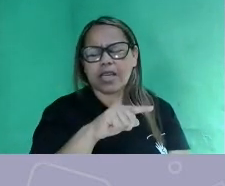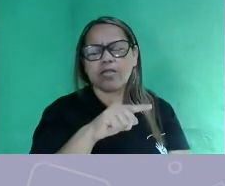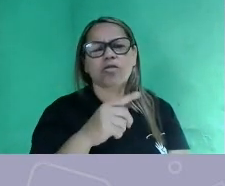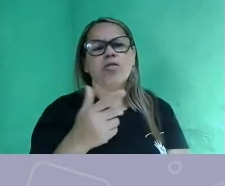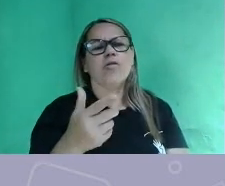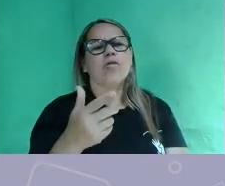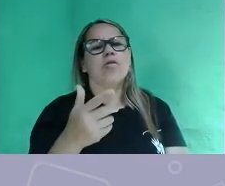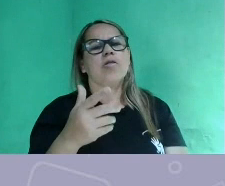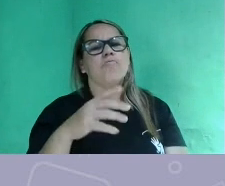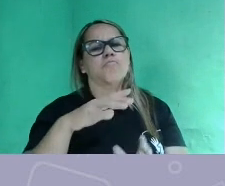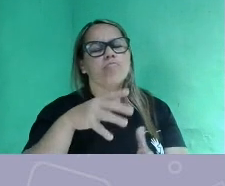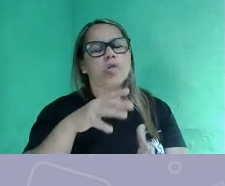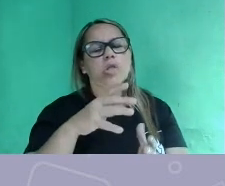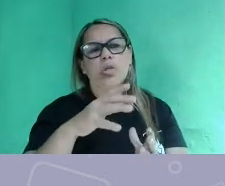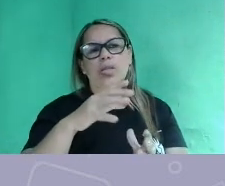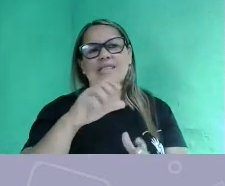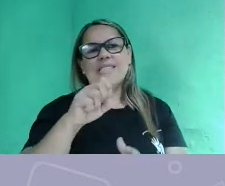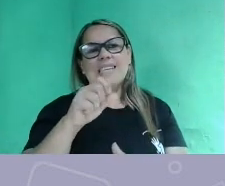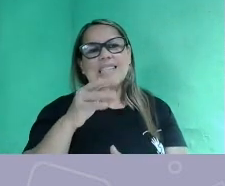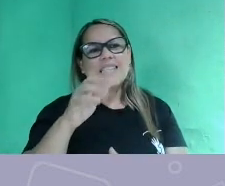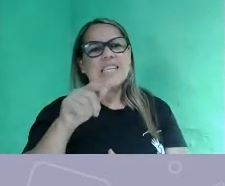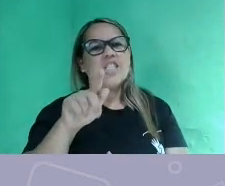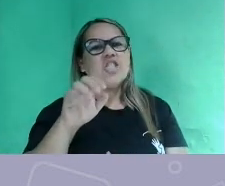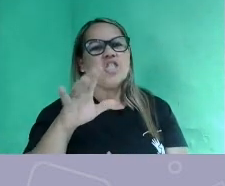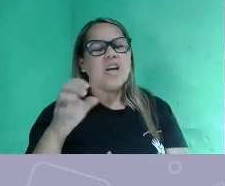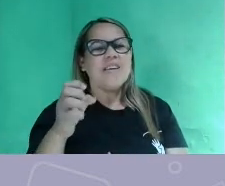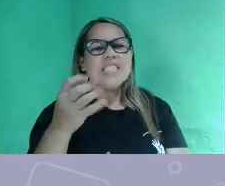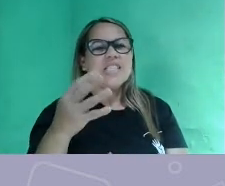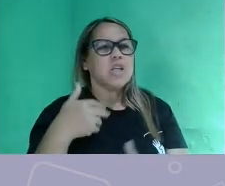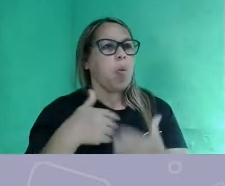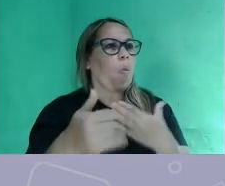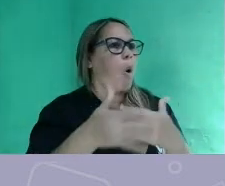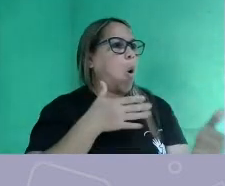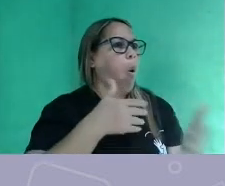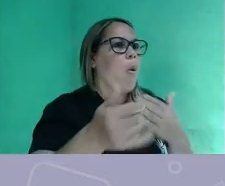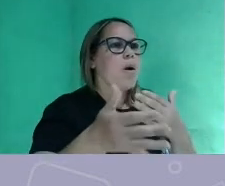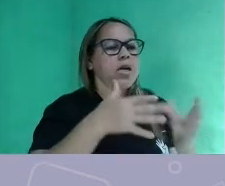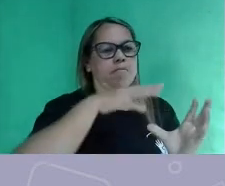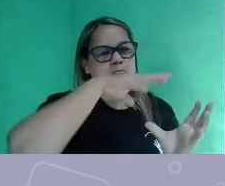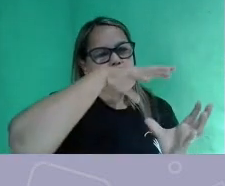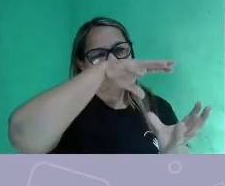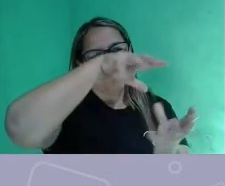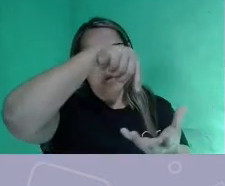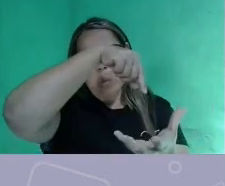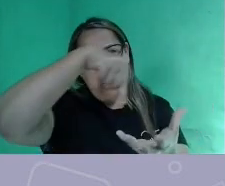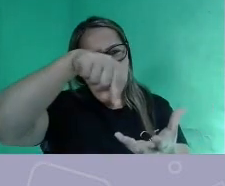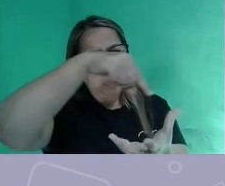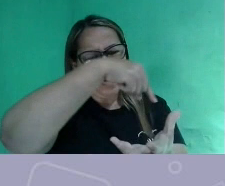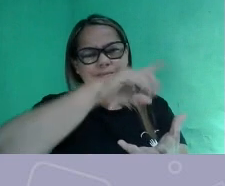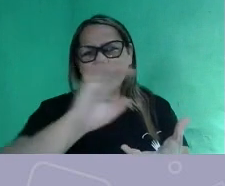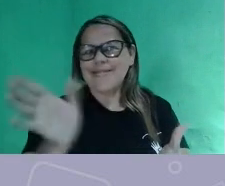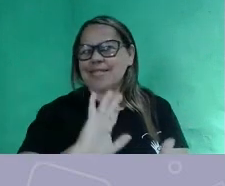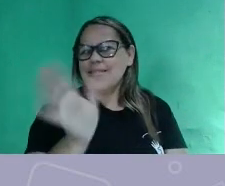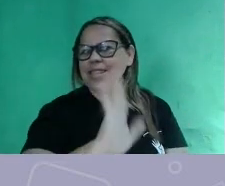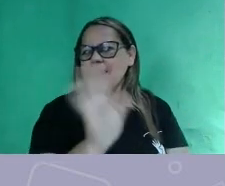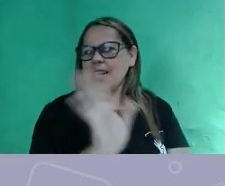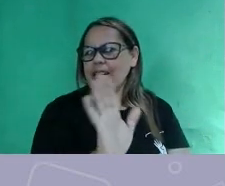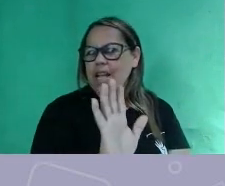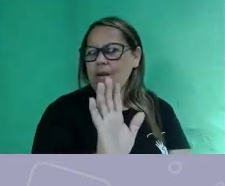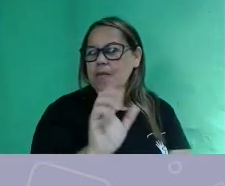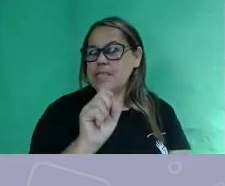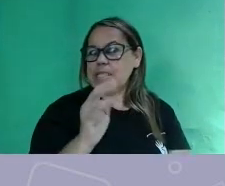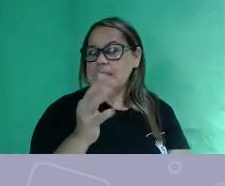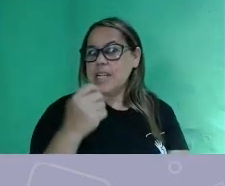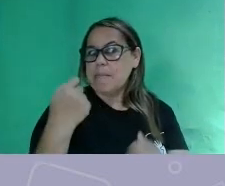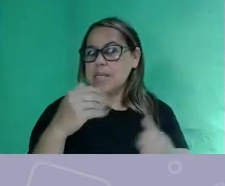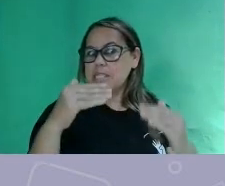de um satélite geoestacionário em qualquer parte do globo não na verdade um satélite estacionário você precisa